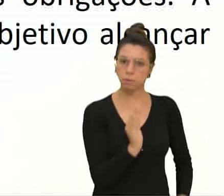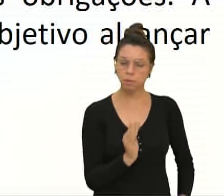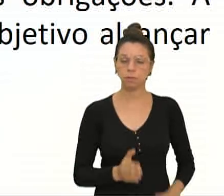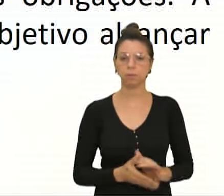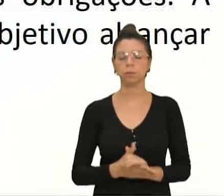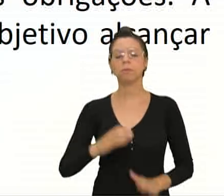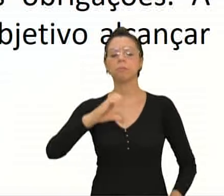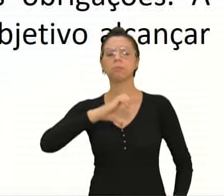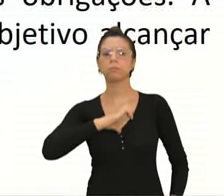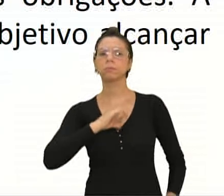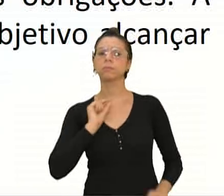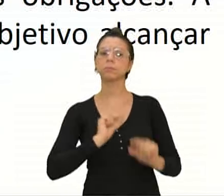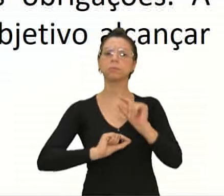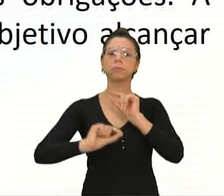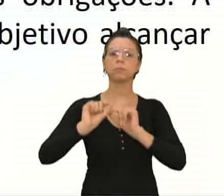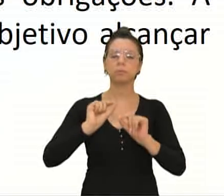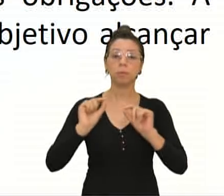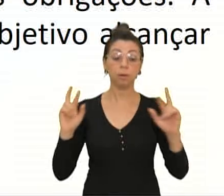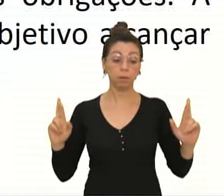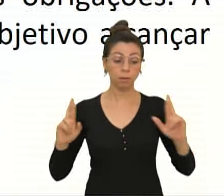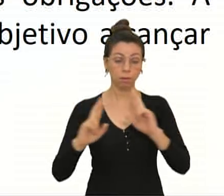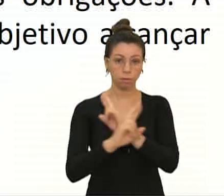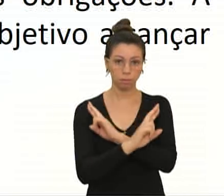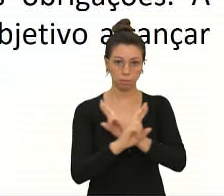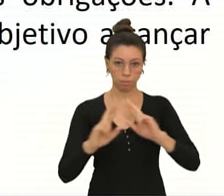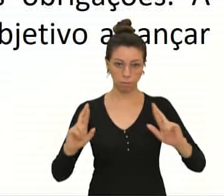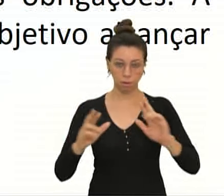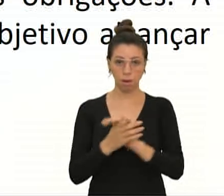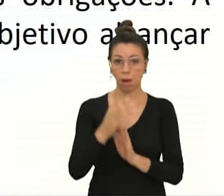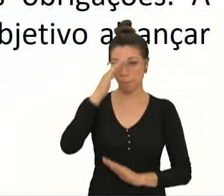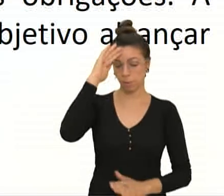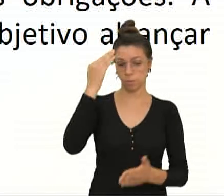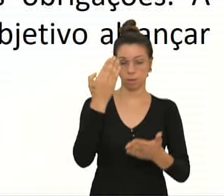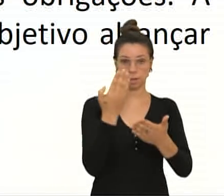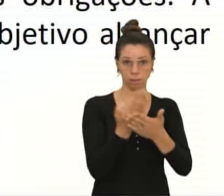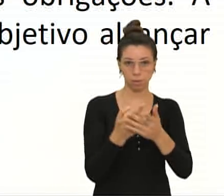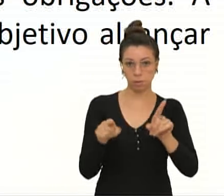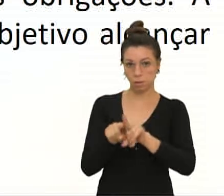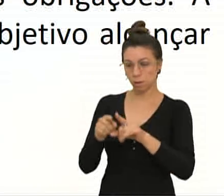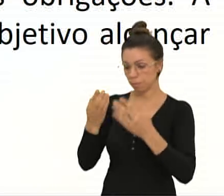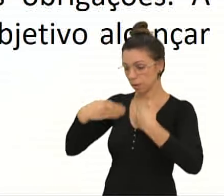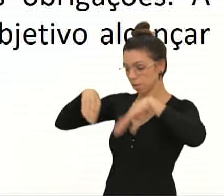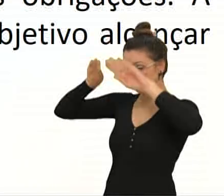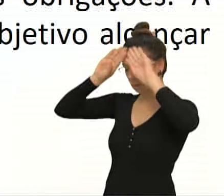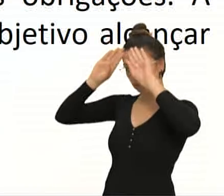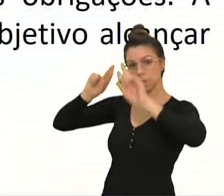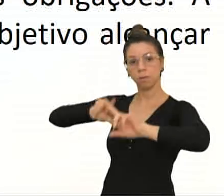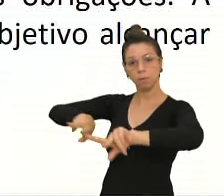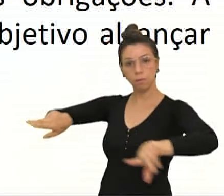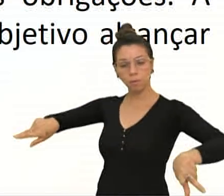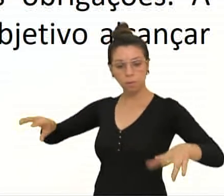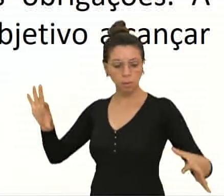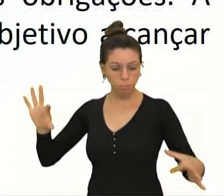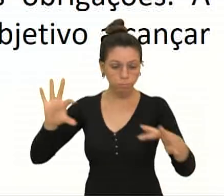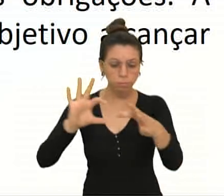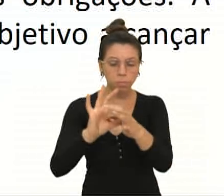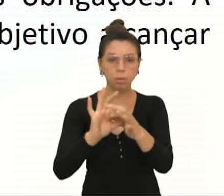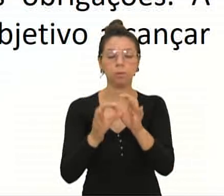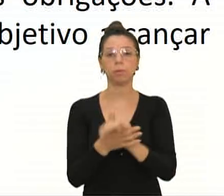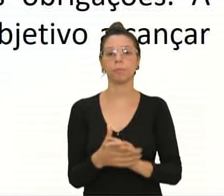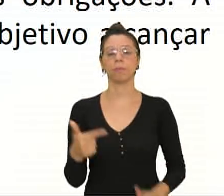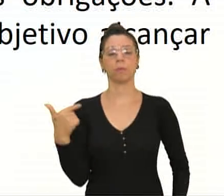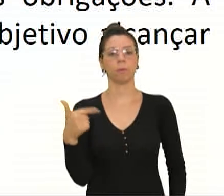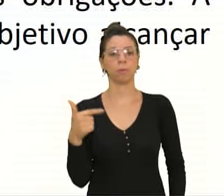se constrói a partir da relação entre o adepto e seu orixá. Não há assim no candomblé uma ética de